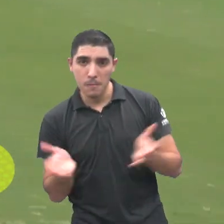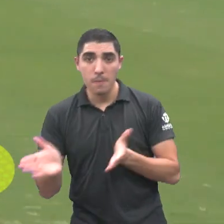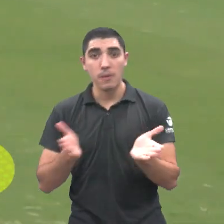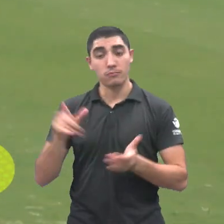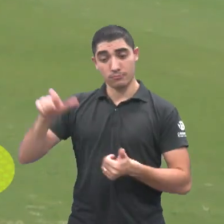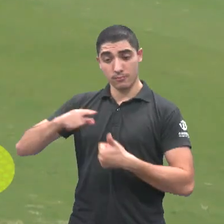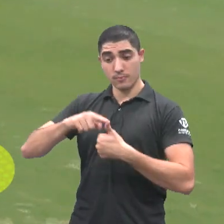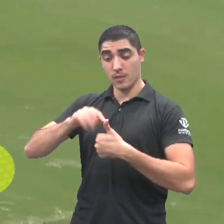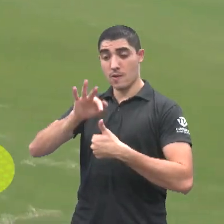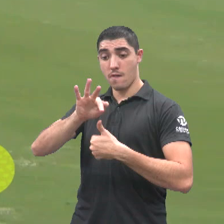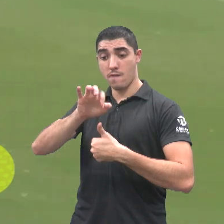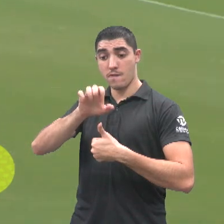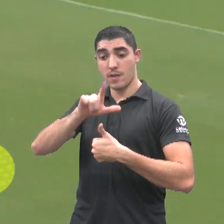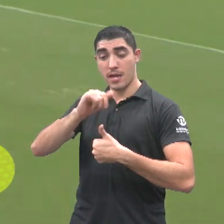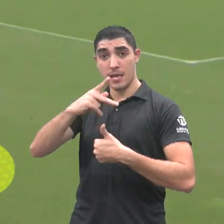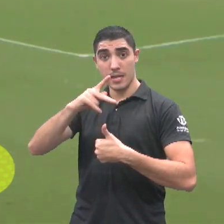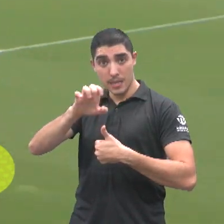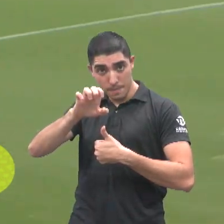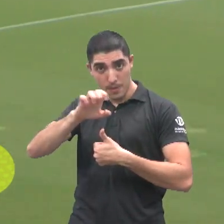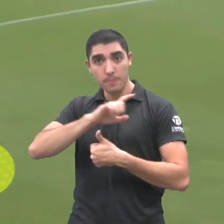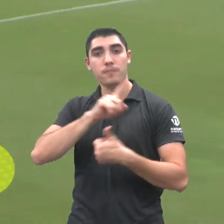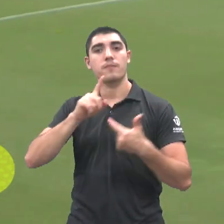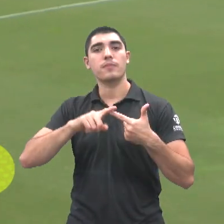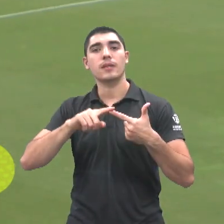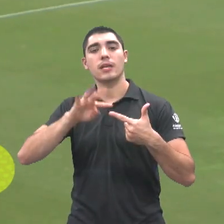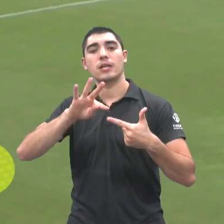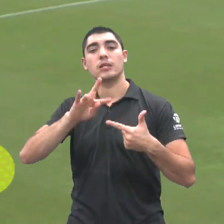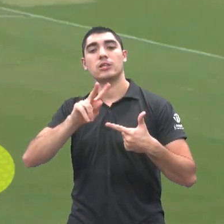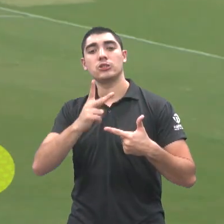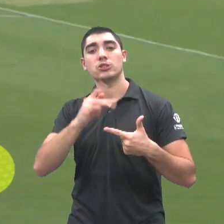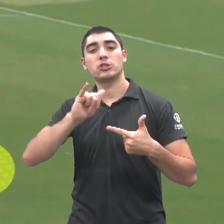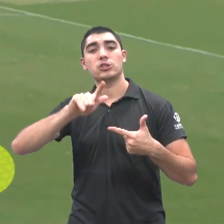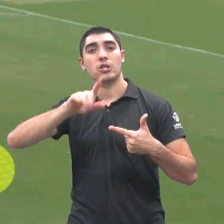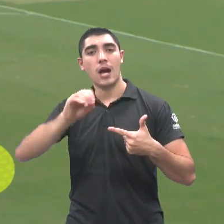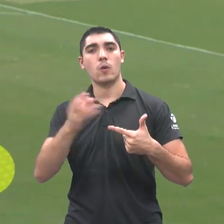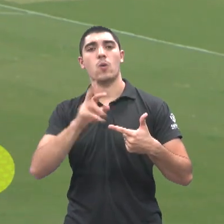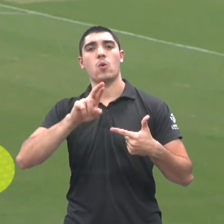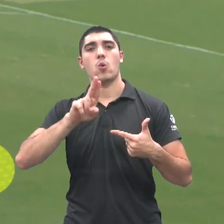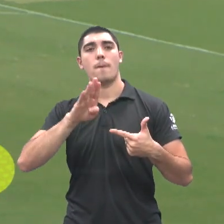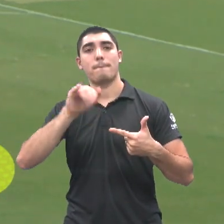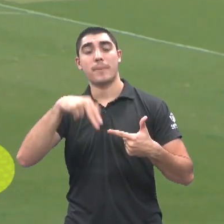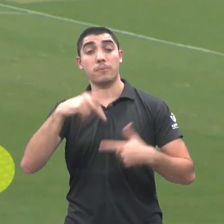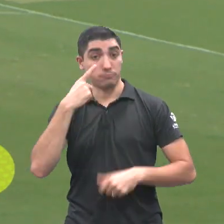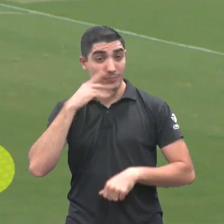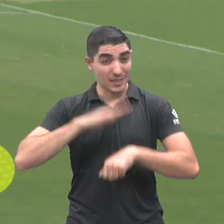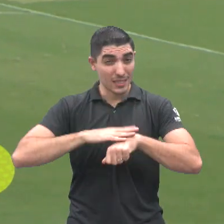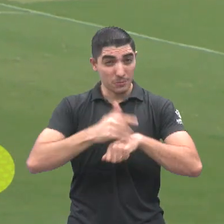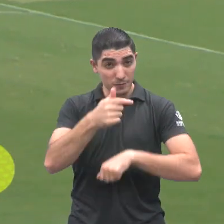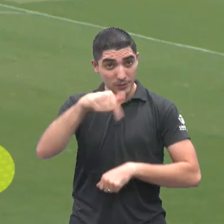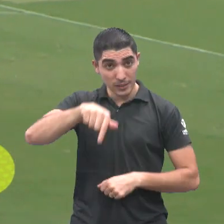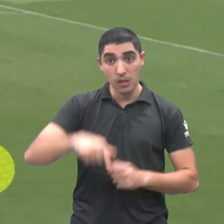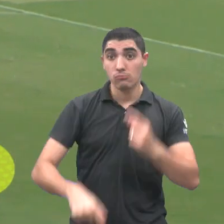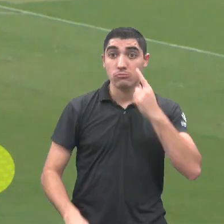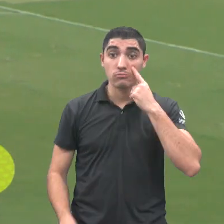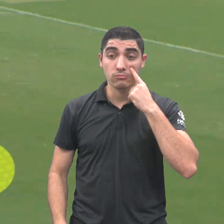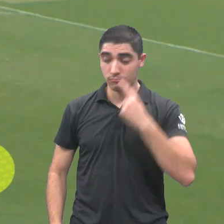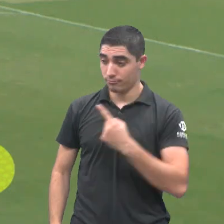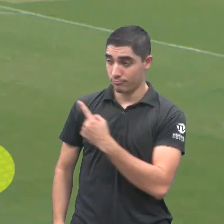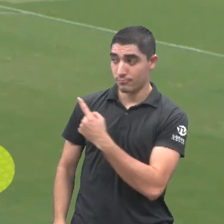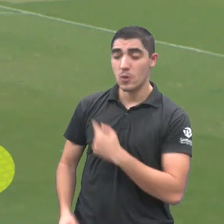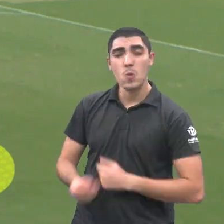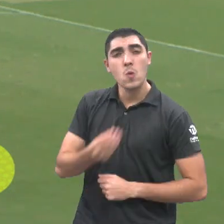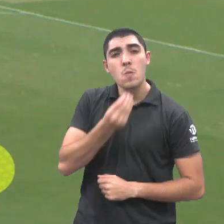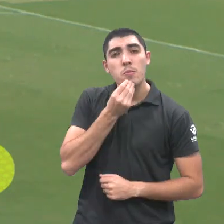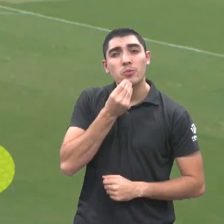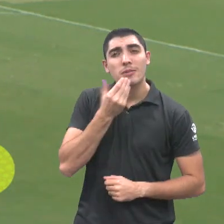Felipe Borges, que voltou de suspensão, e Thiago Rubim. Aos 27 minutos, a melhor chance do jogo